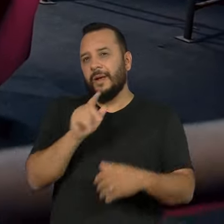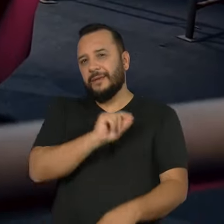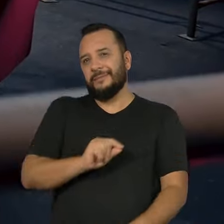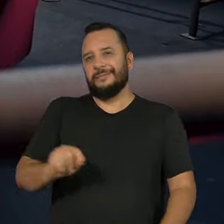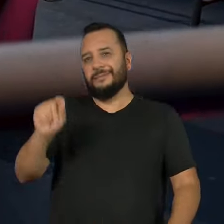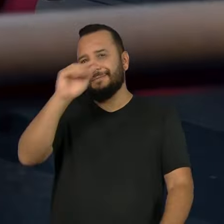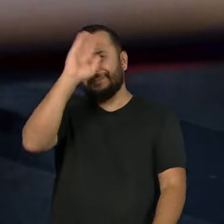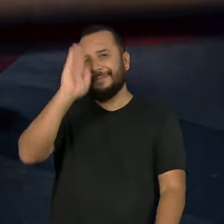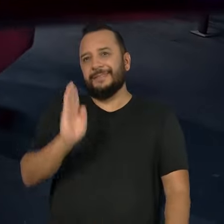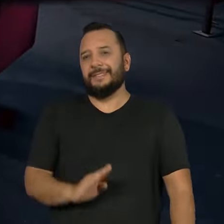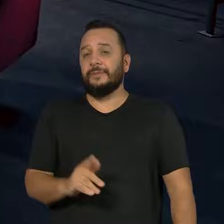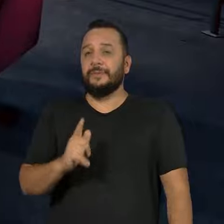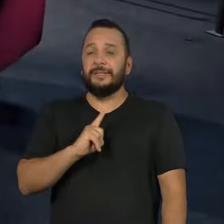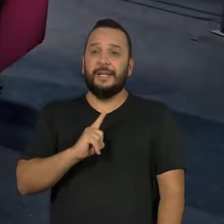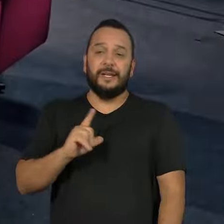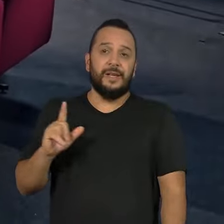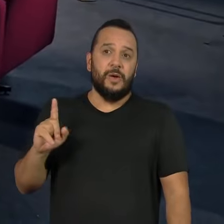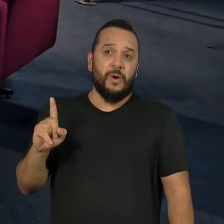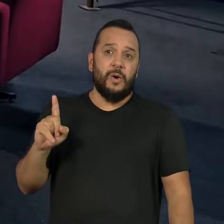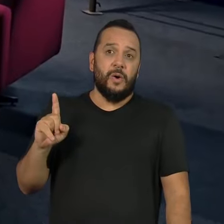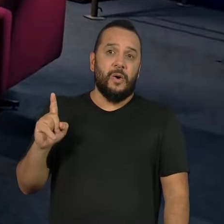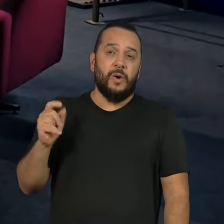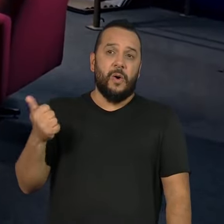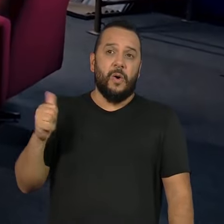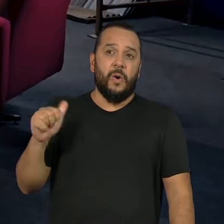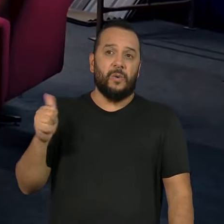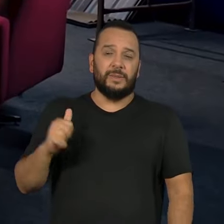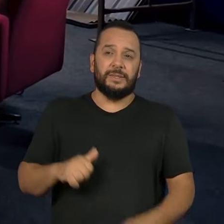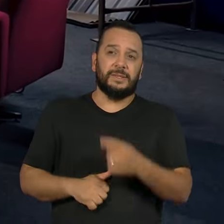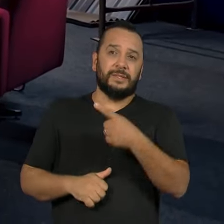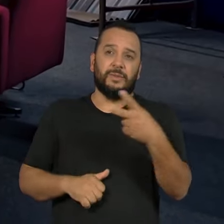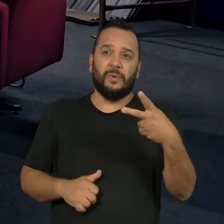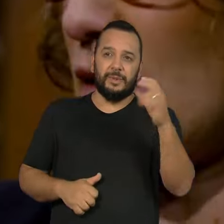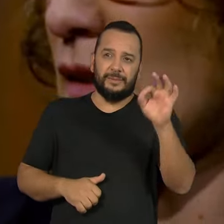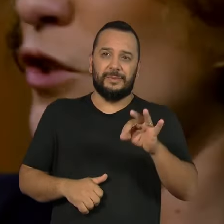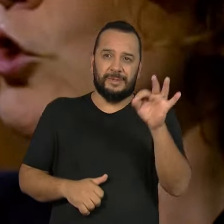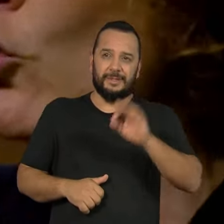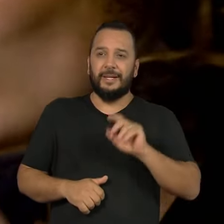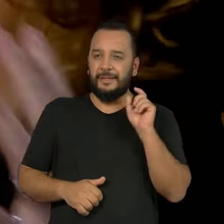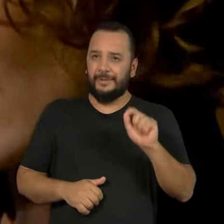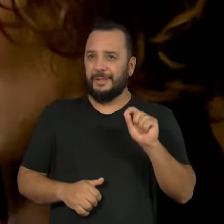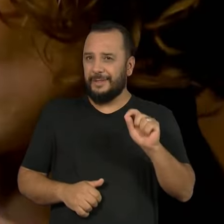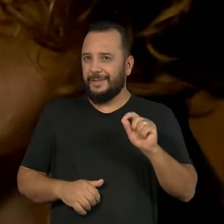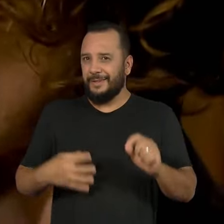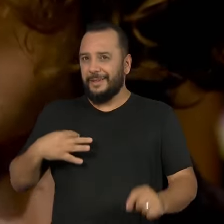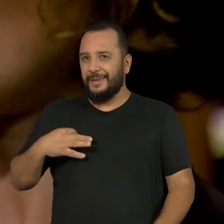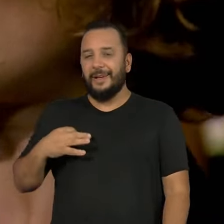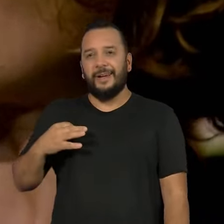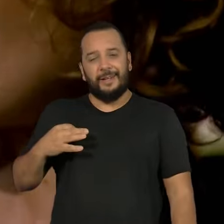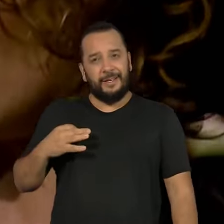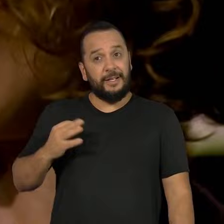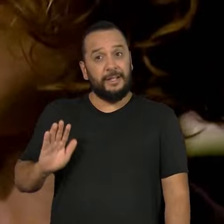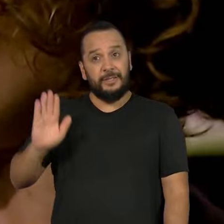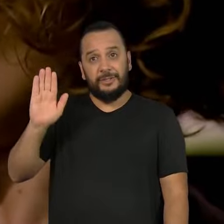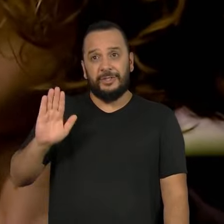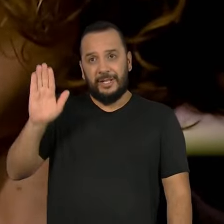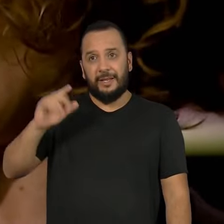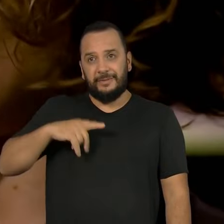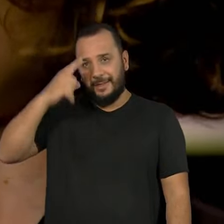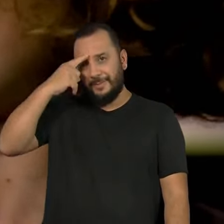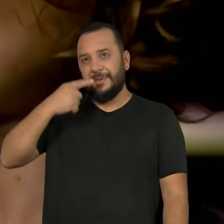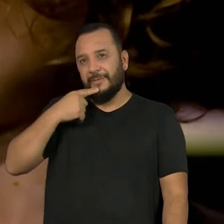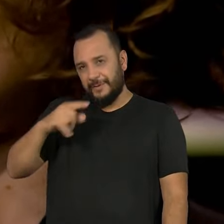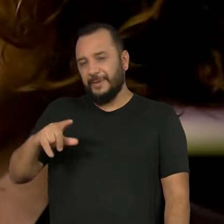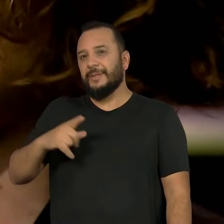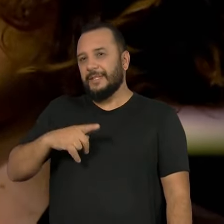identifica em torno de 11 12% de candidaturas que de todas as candidaturas ao legislativo que tem esse perfil